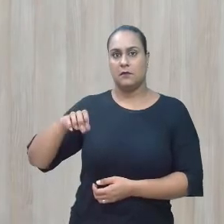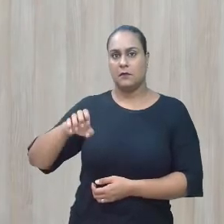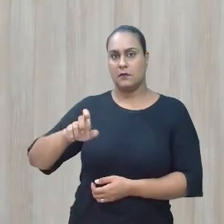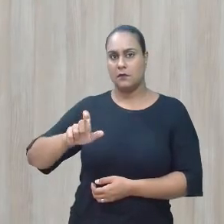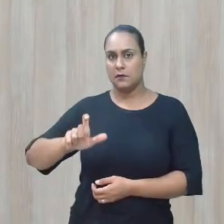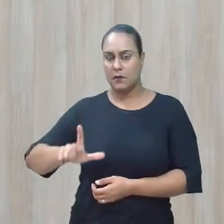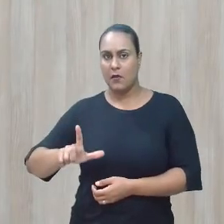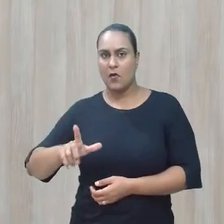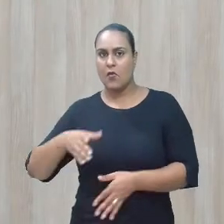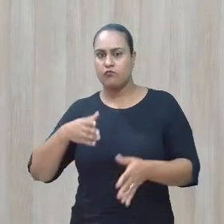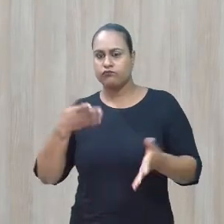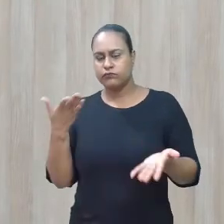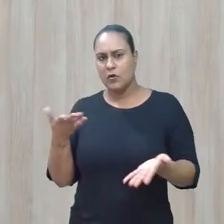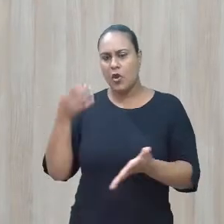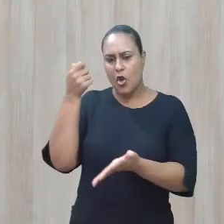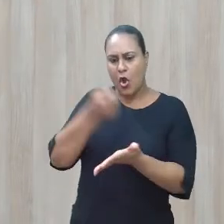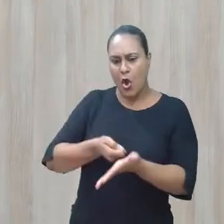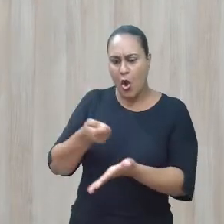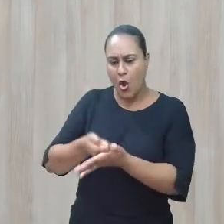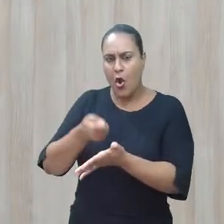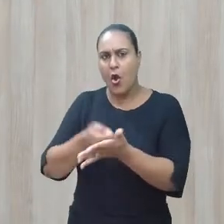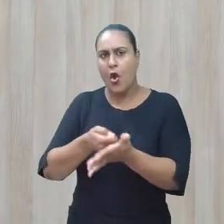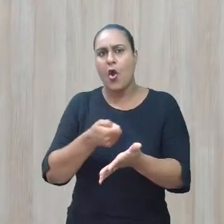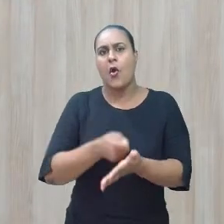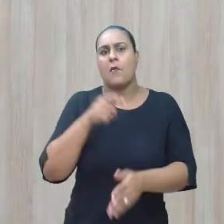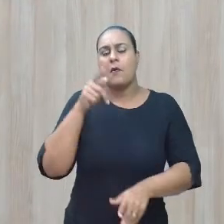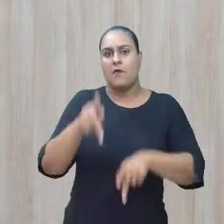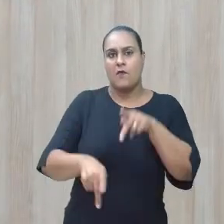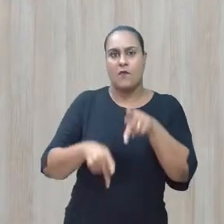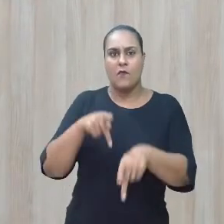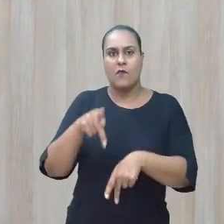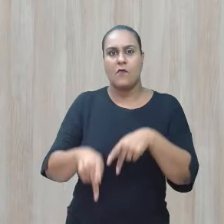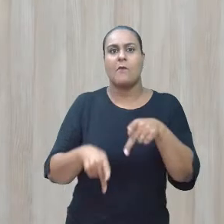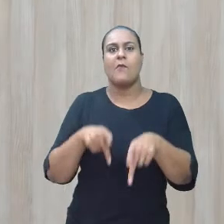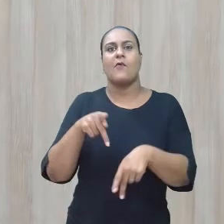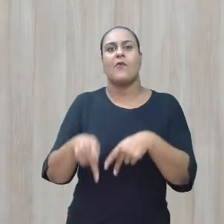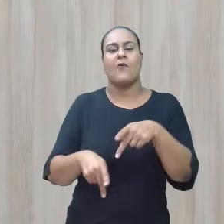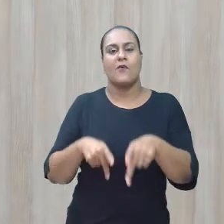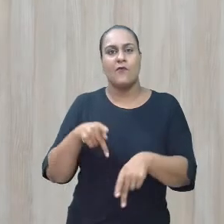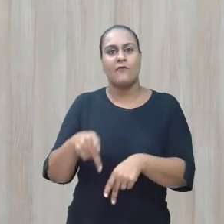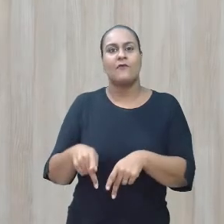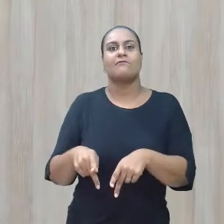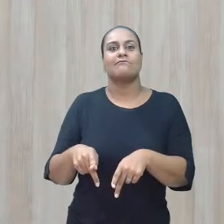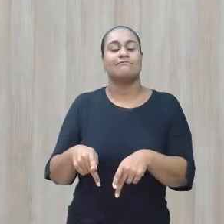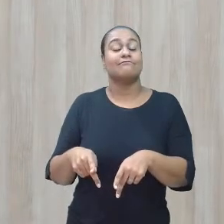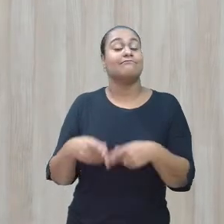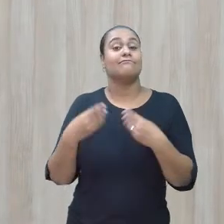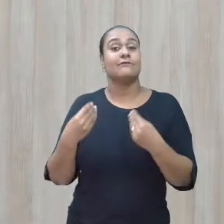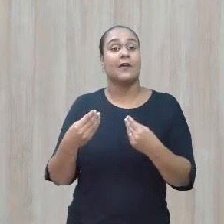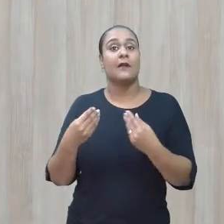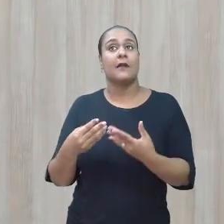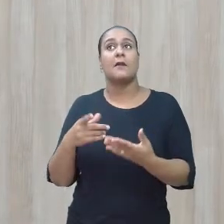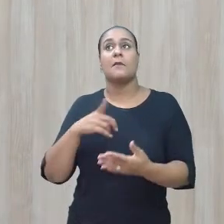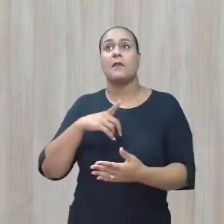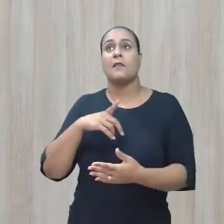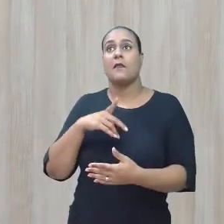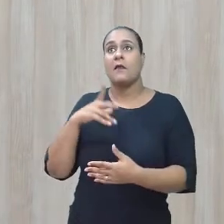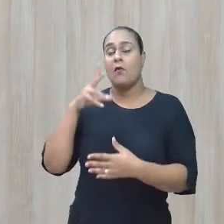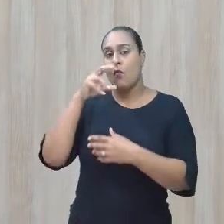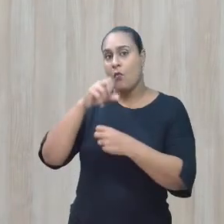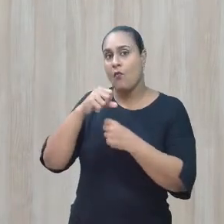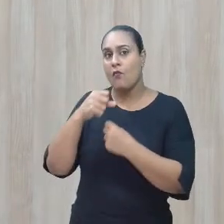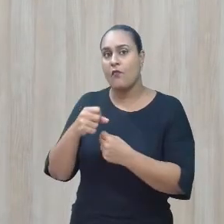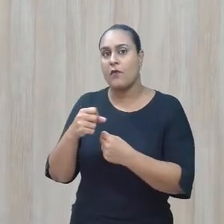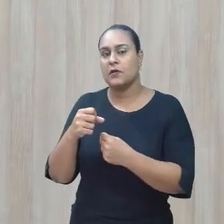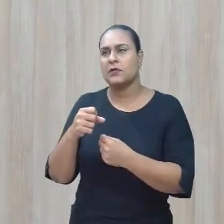o seu povo, né, os seus trabalhadores, os seus jagunços mesmo, armava essa gente, justamente para compor uma força que,